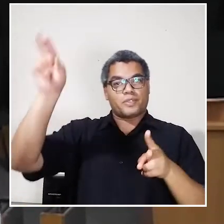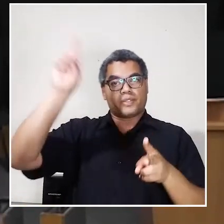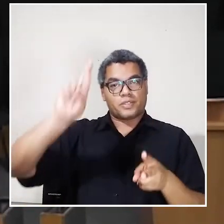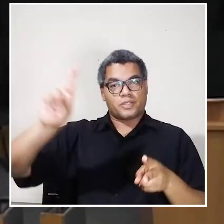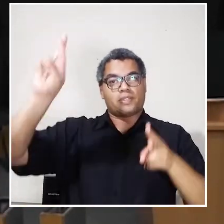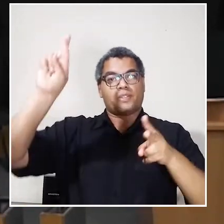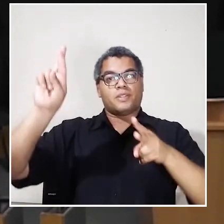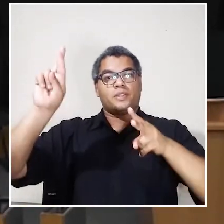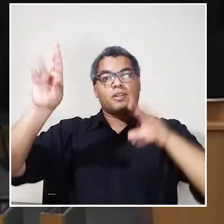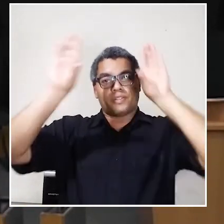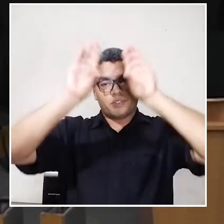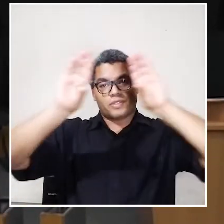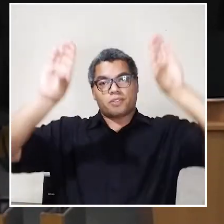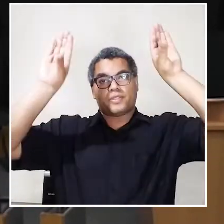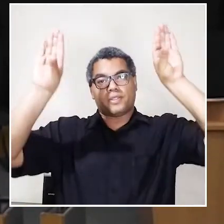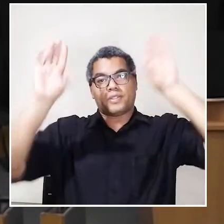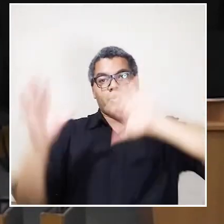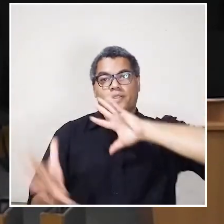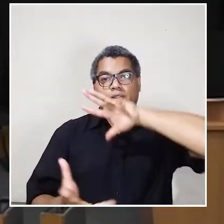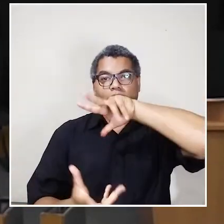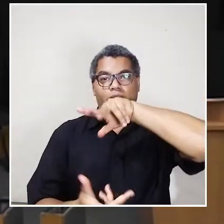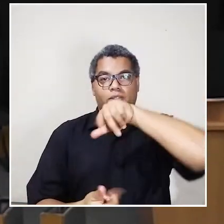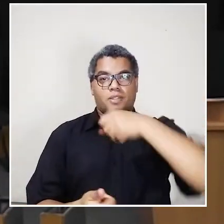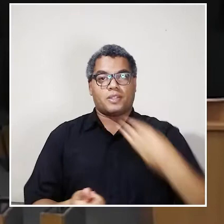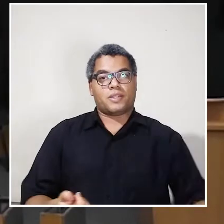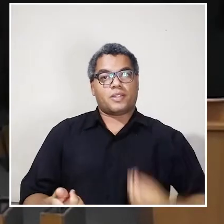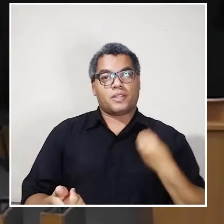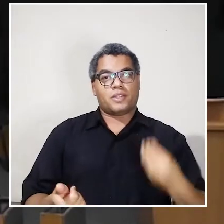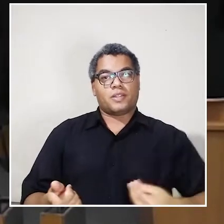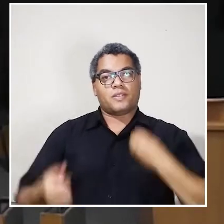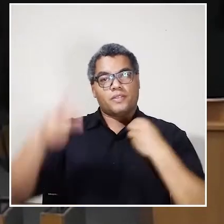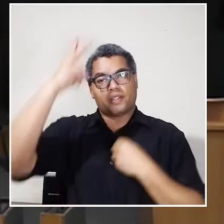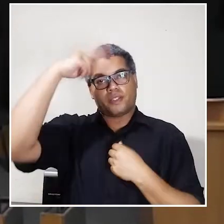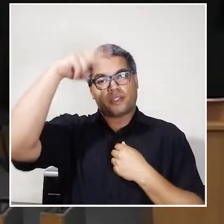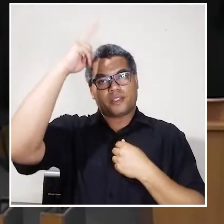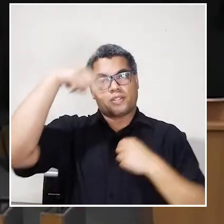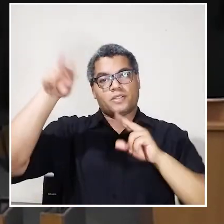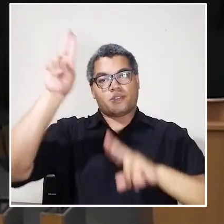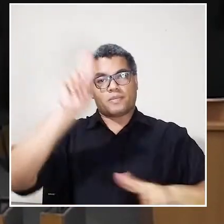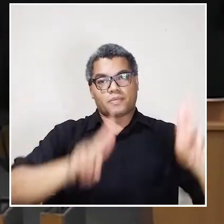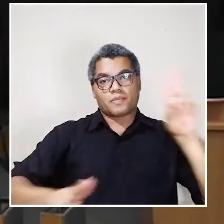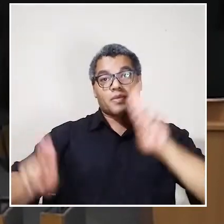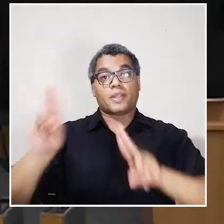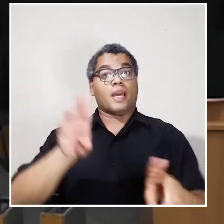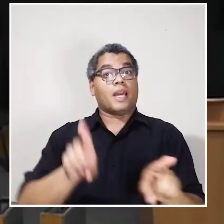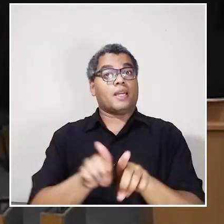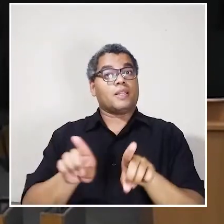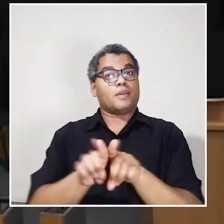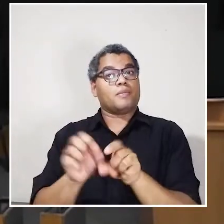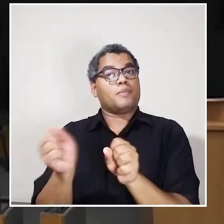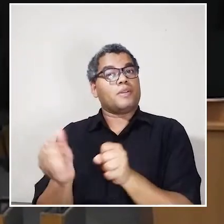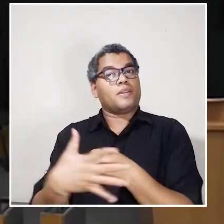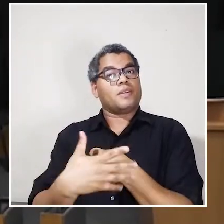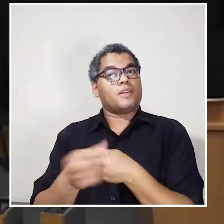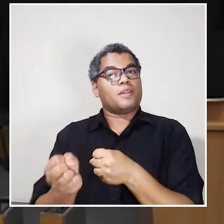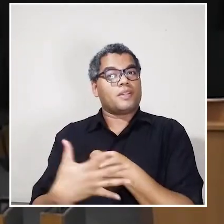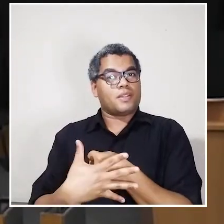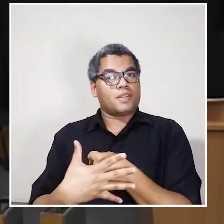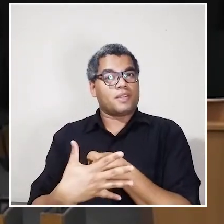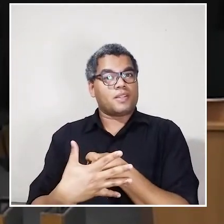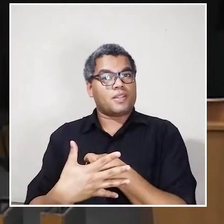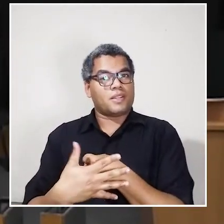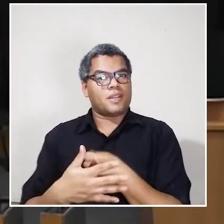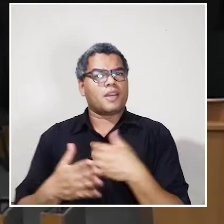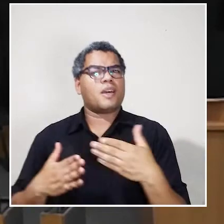da terra, da vida, da história e do universo, e da pandemia também.